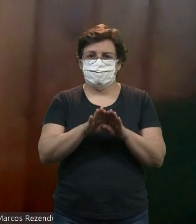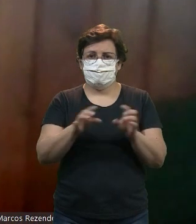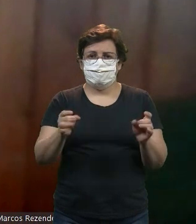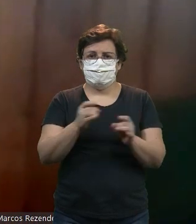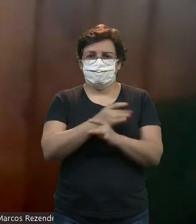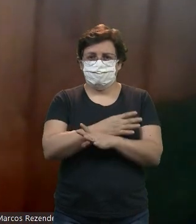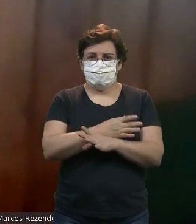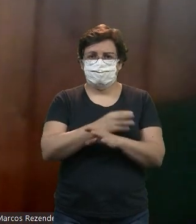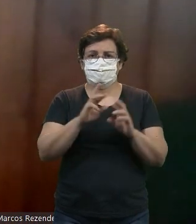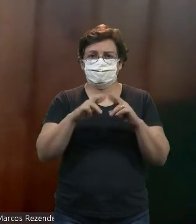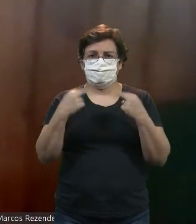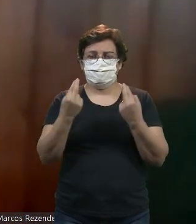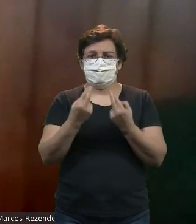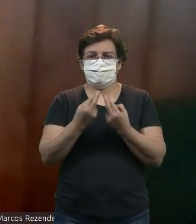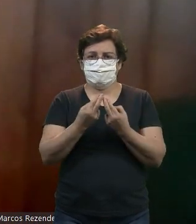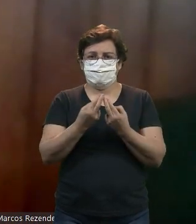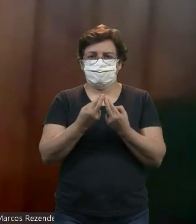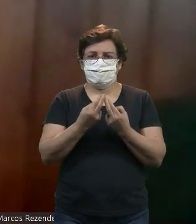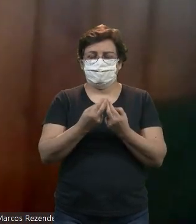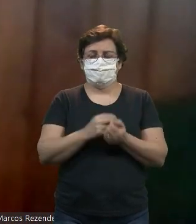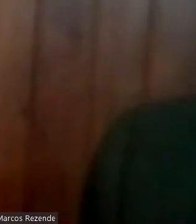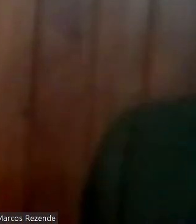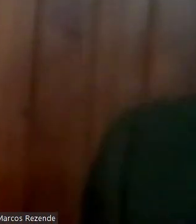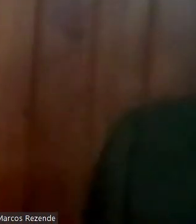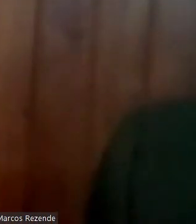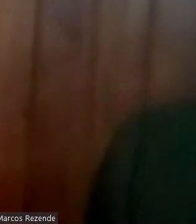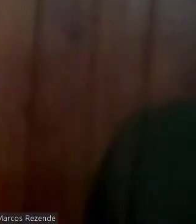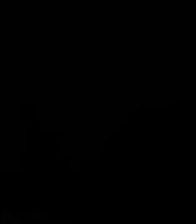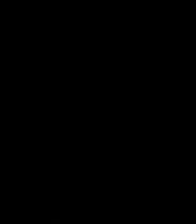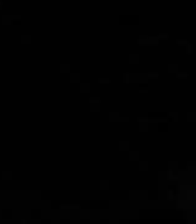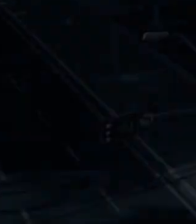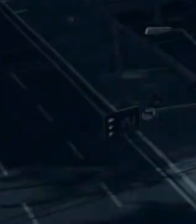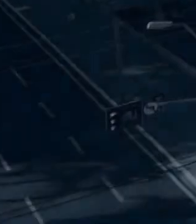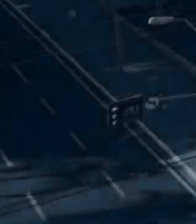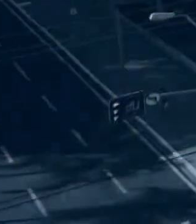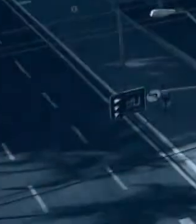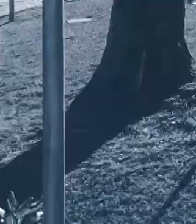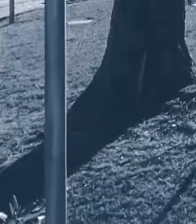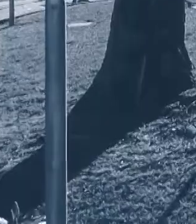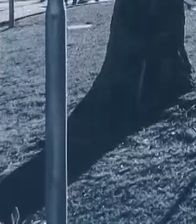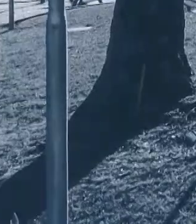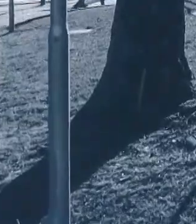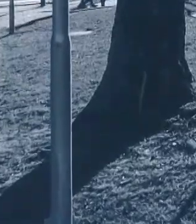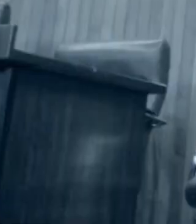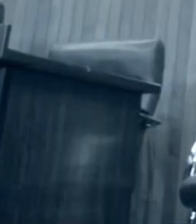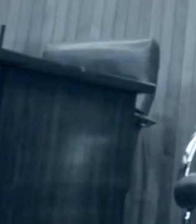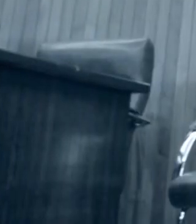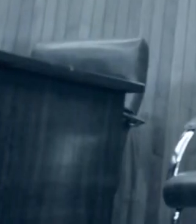declaro encerrada a presente sessão extraordinária.